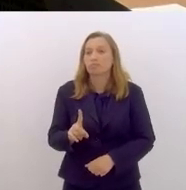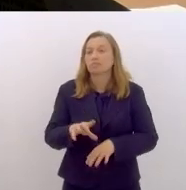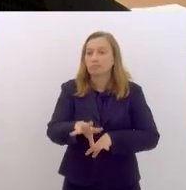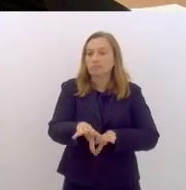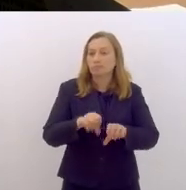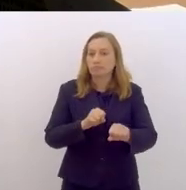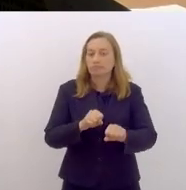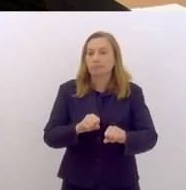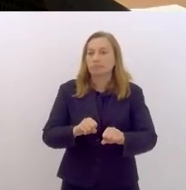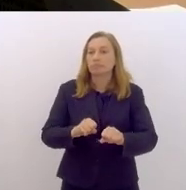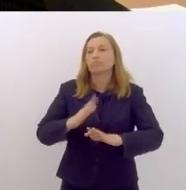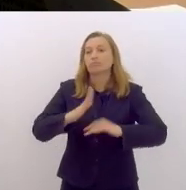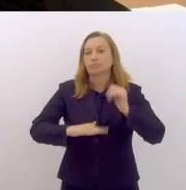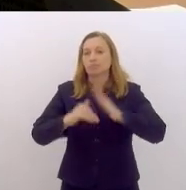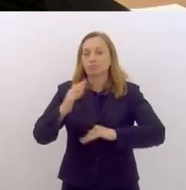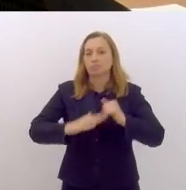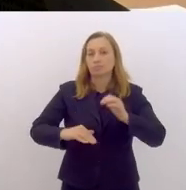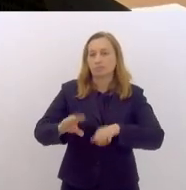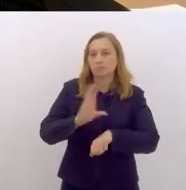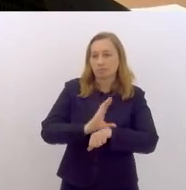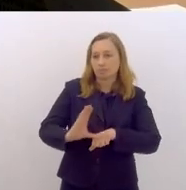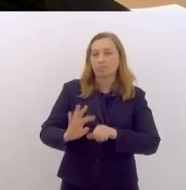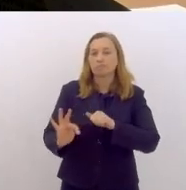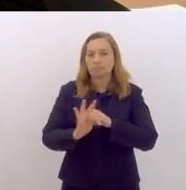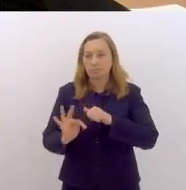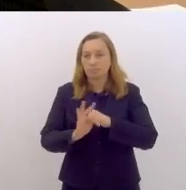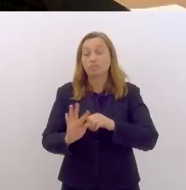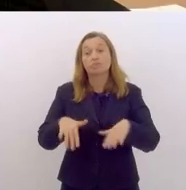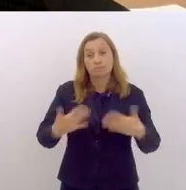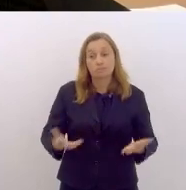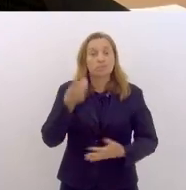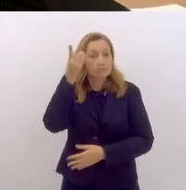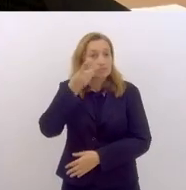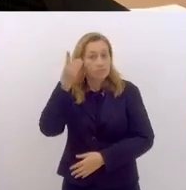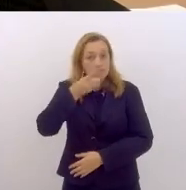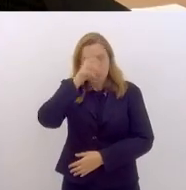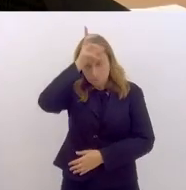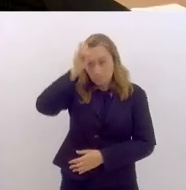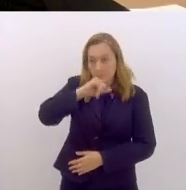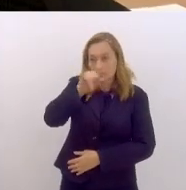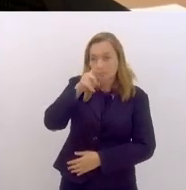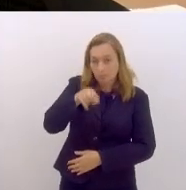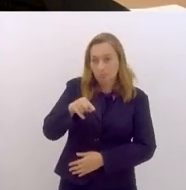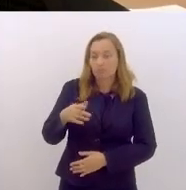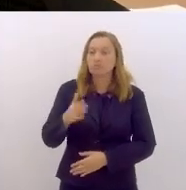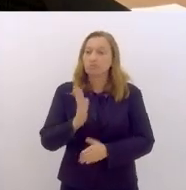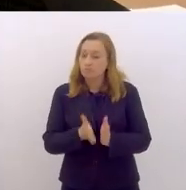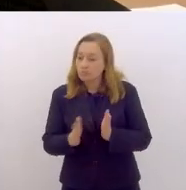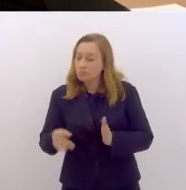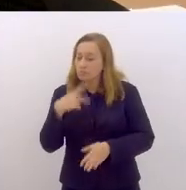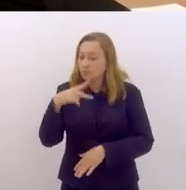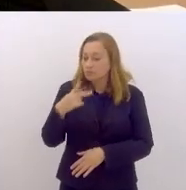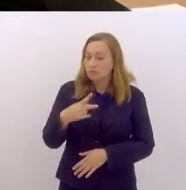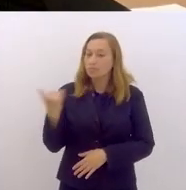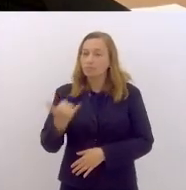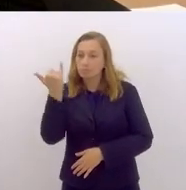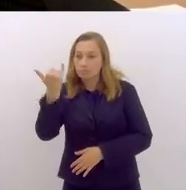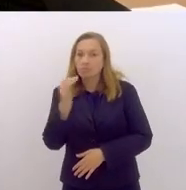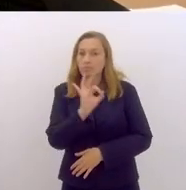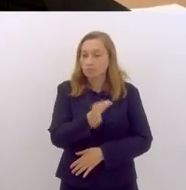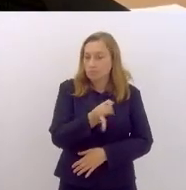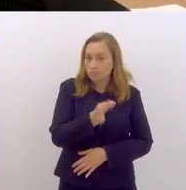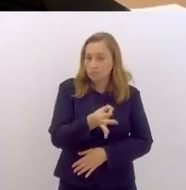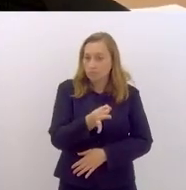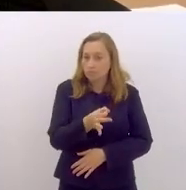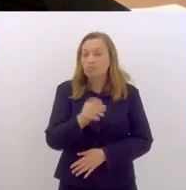formação profissional em cursos técnicos subsequente. Então, deputado Tiaju, é a questão de ordem que queria fazer, é sobre a importância de